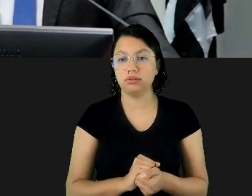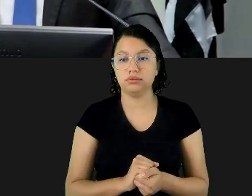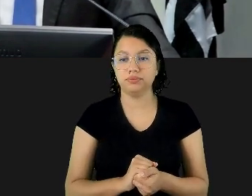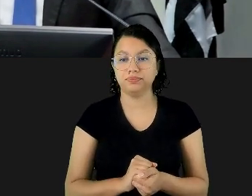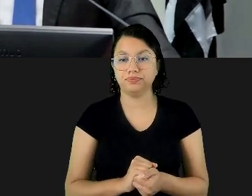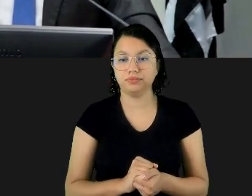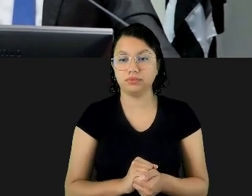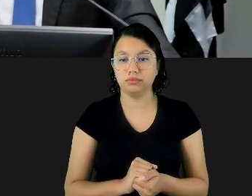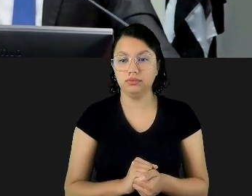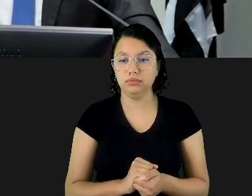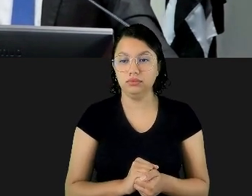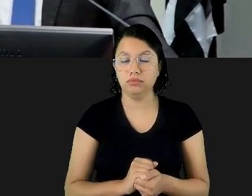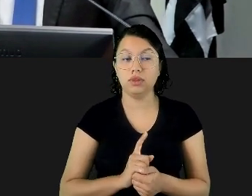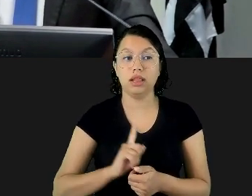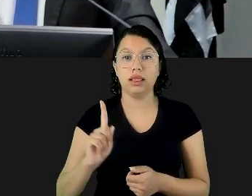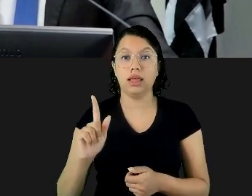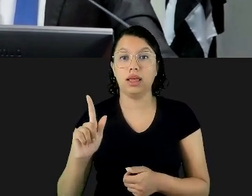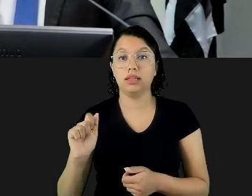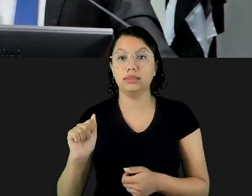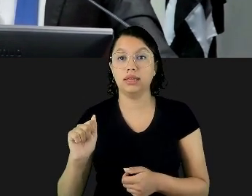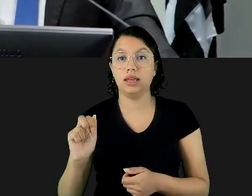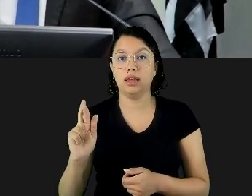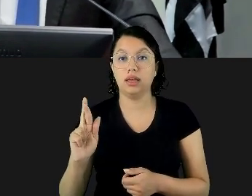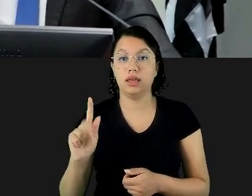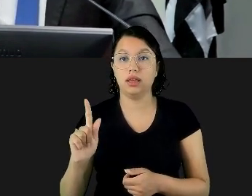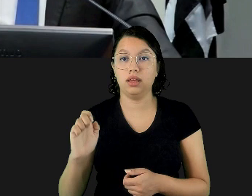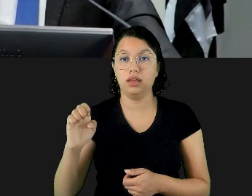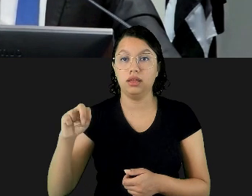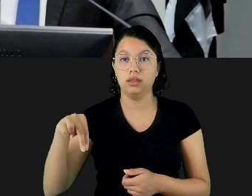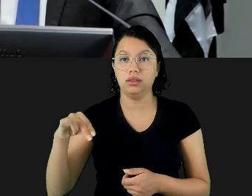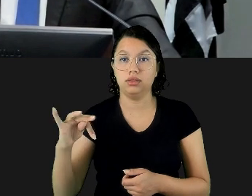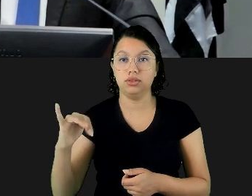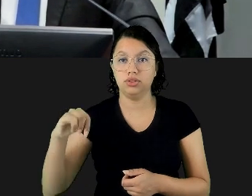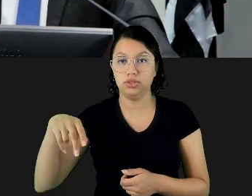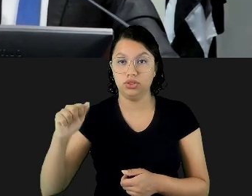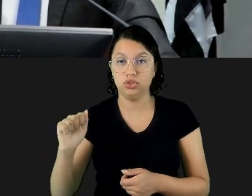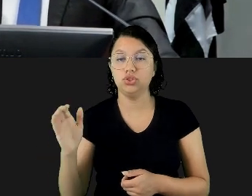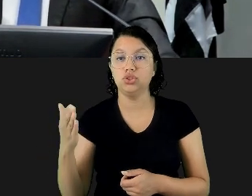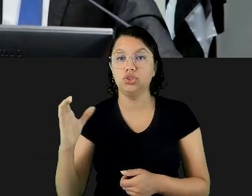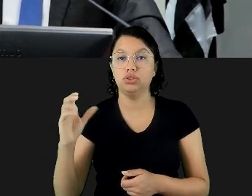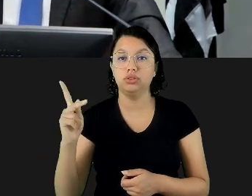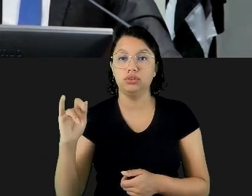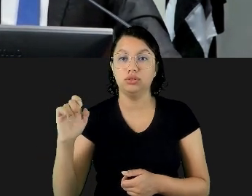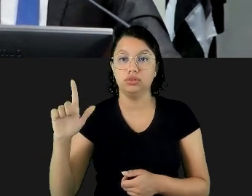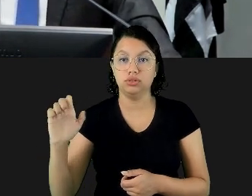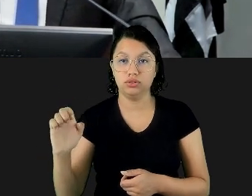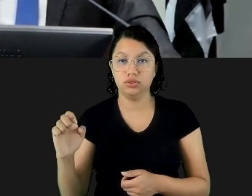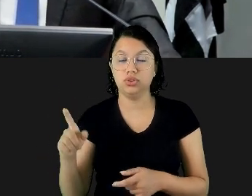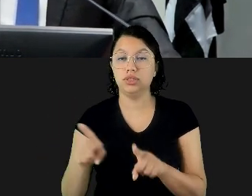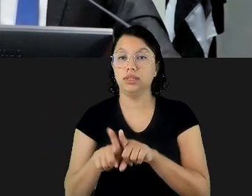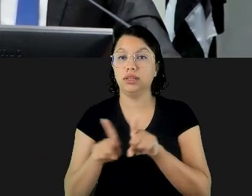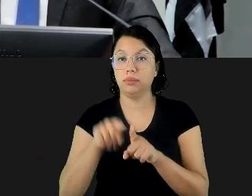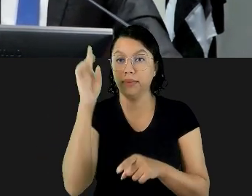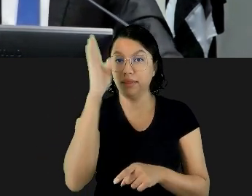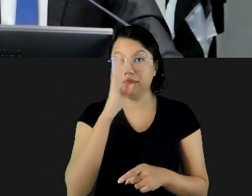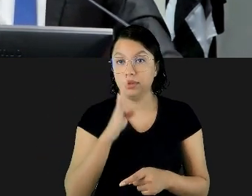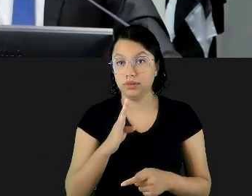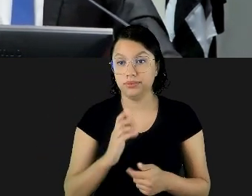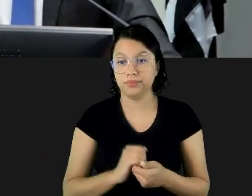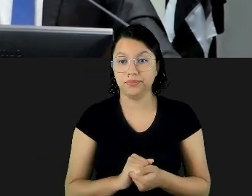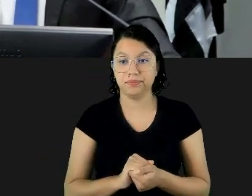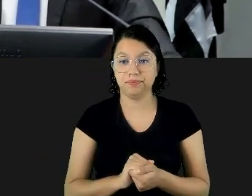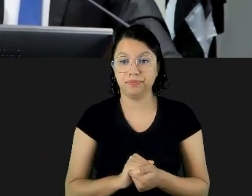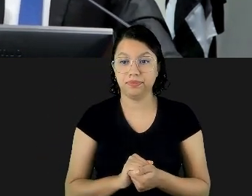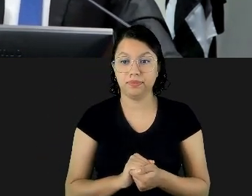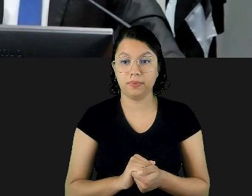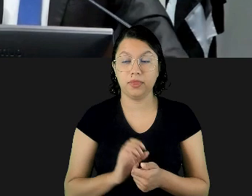na Argentina, no Chile e no Brasil. Só no